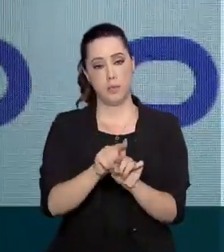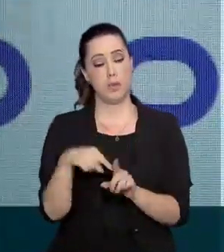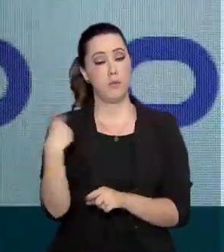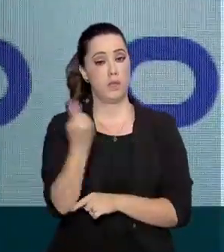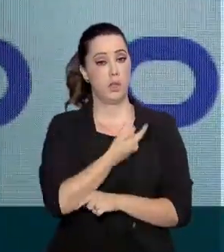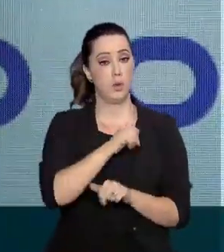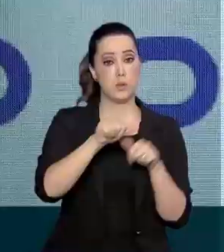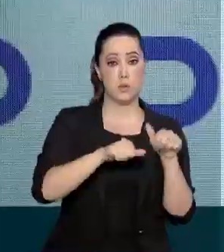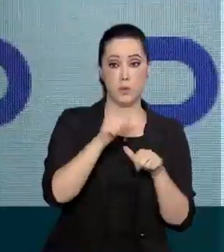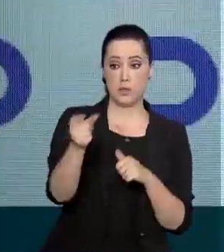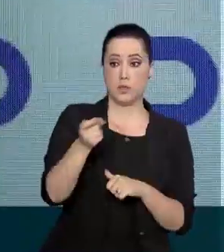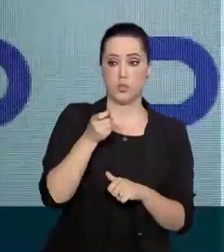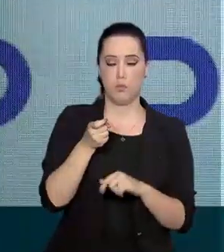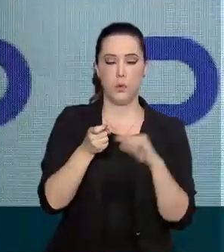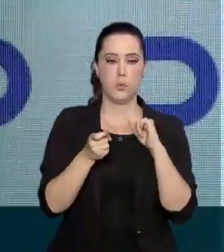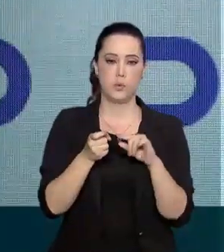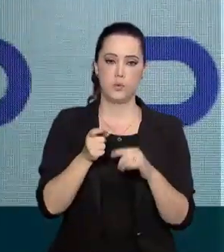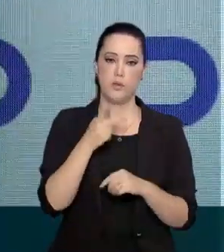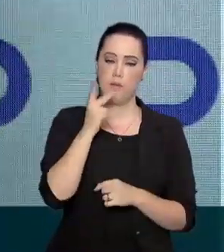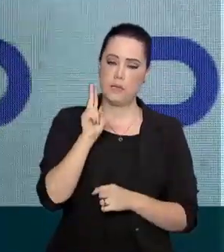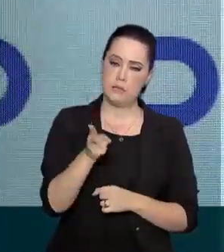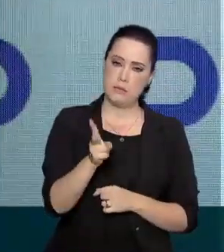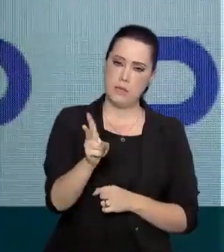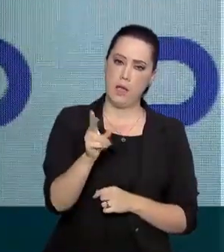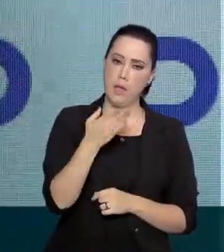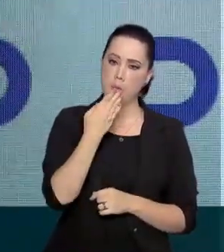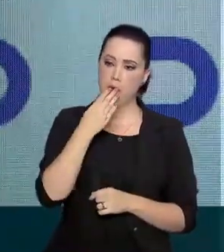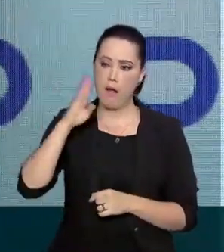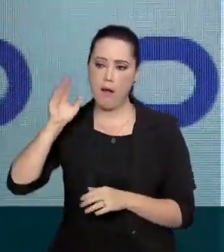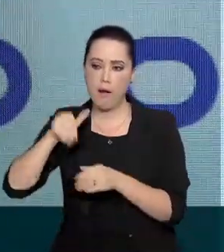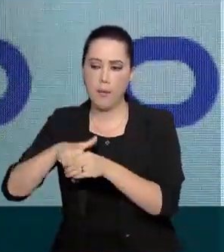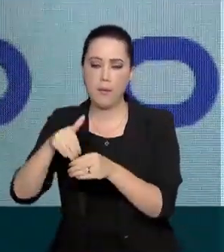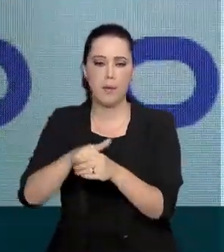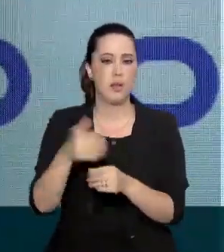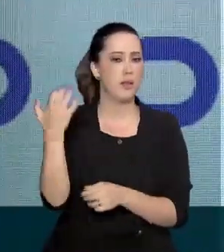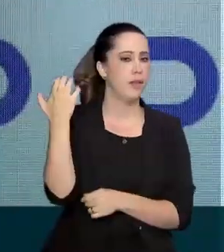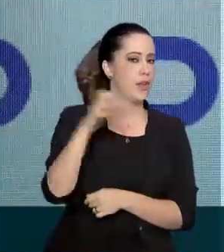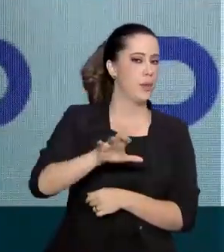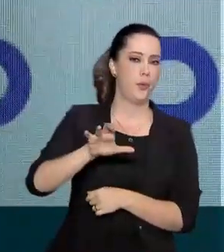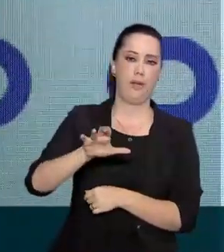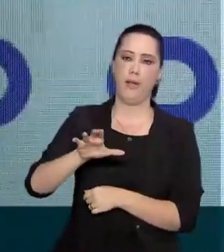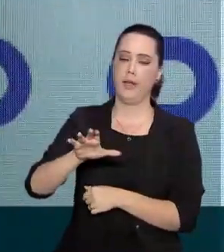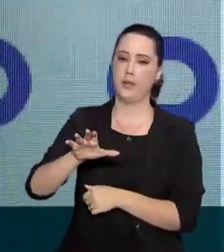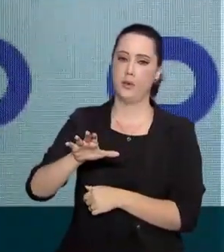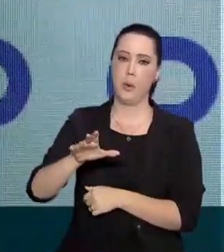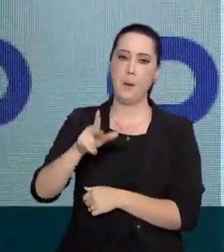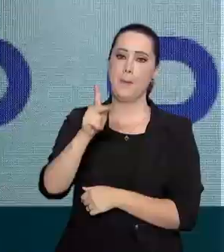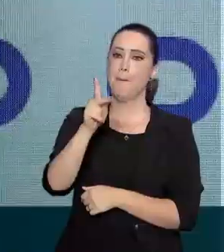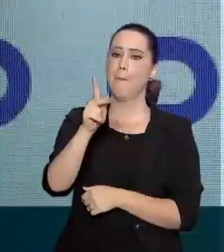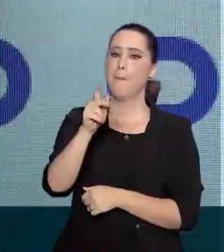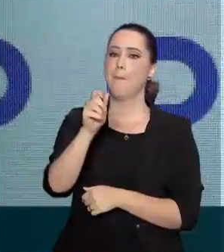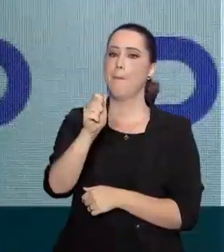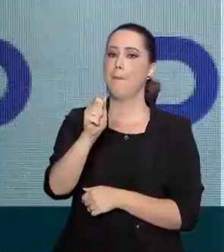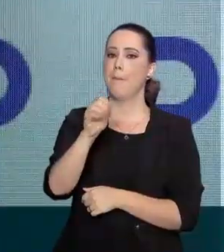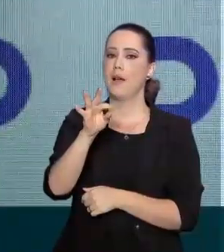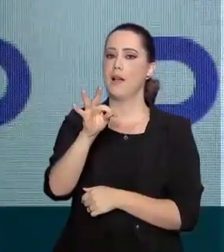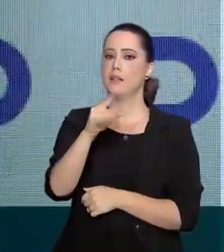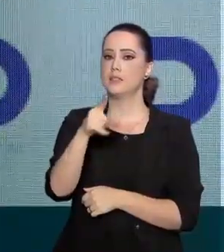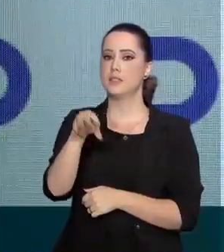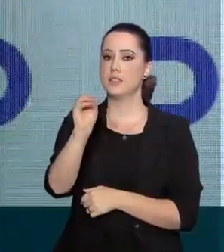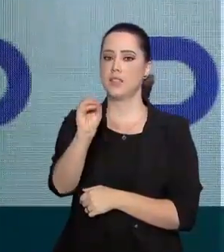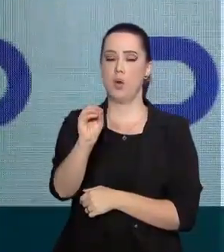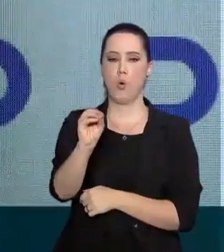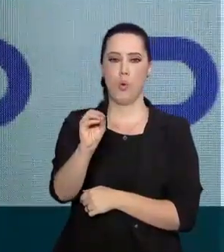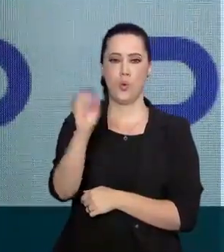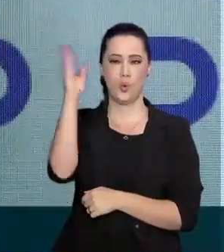tributária. Quantas vezes eu disse durante a campanha que eu não quero ser patrão num Brasil, num país,